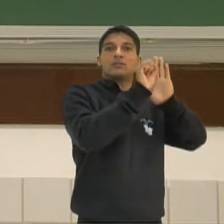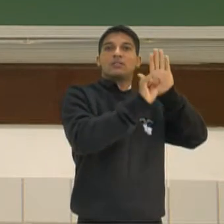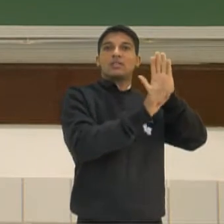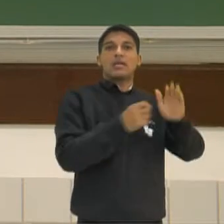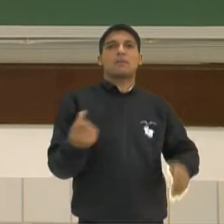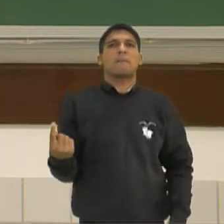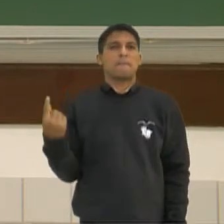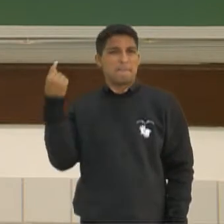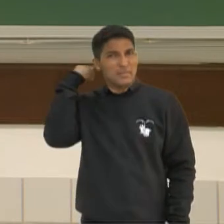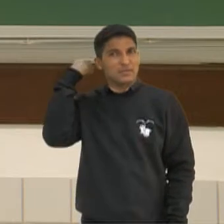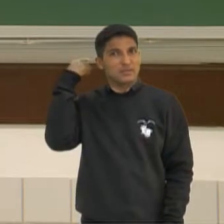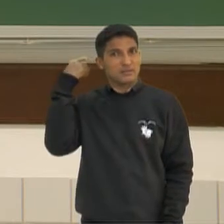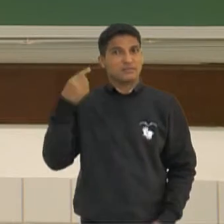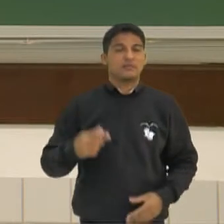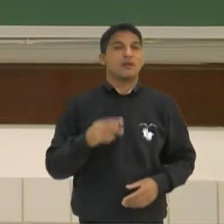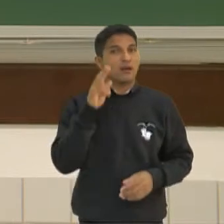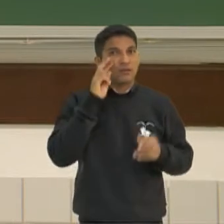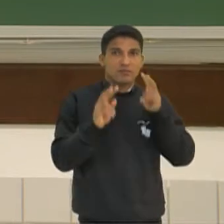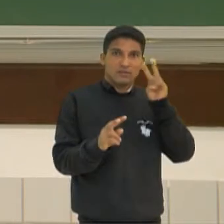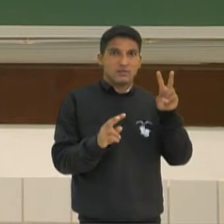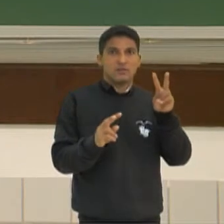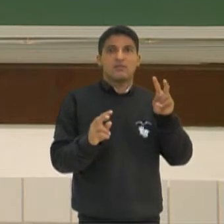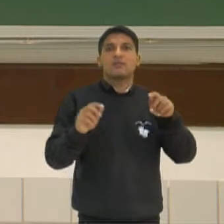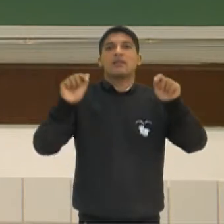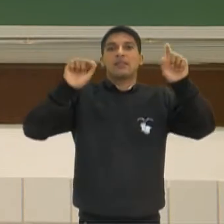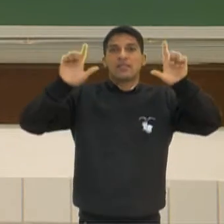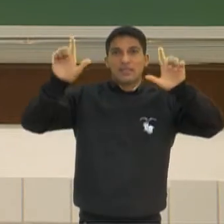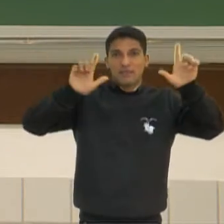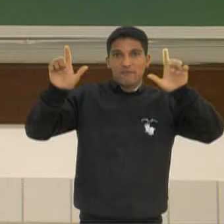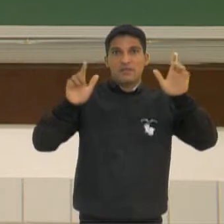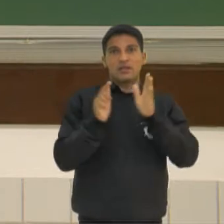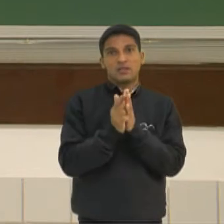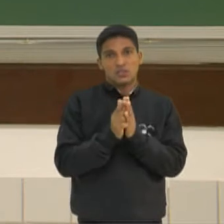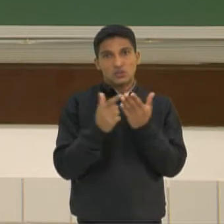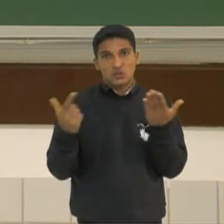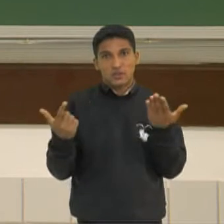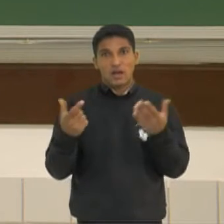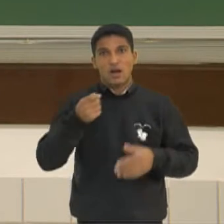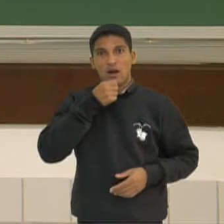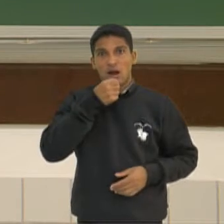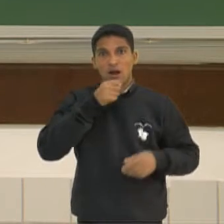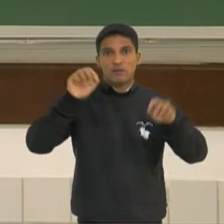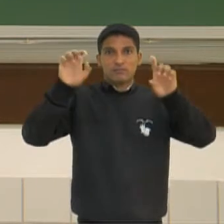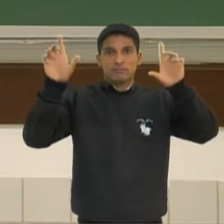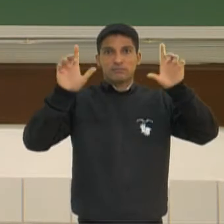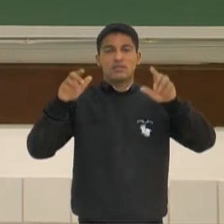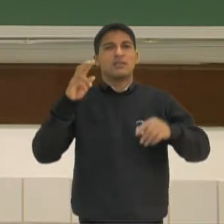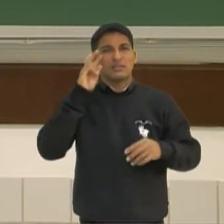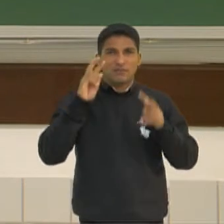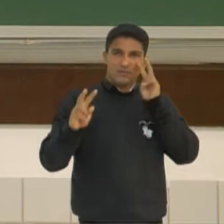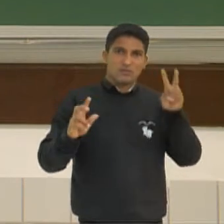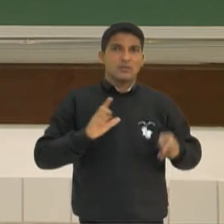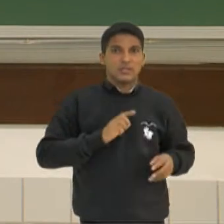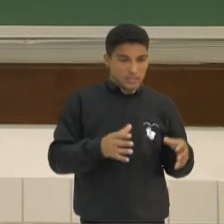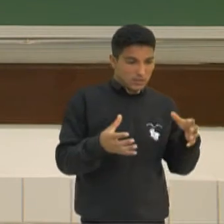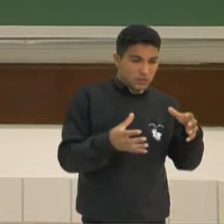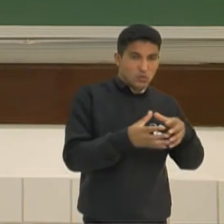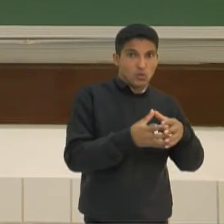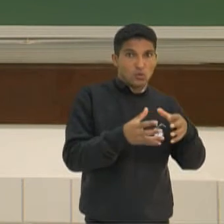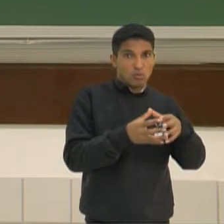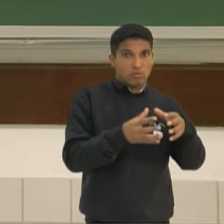na TV, nos jornais, nós vamos ver que existem alguns grupos que eles são denominados